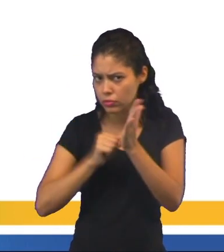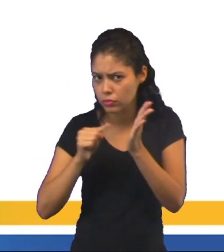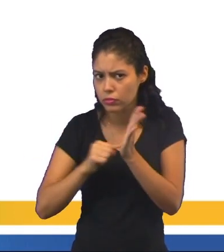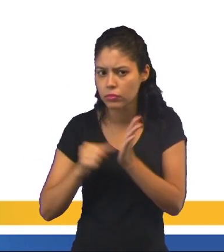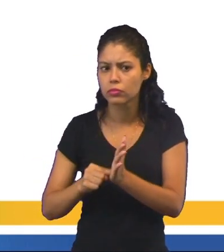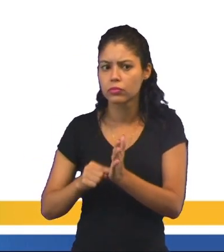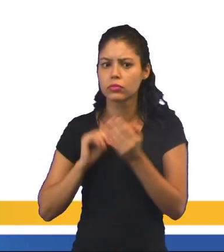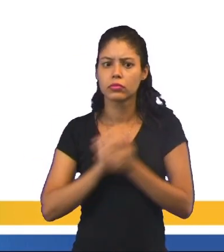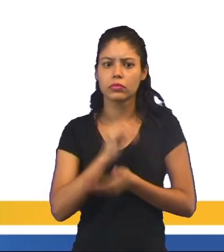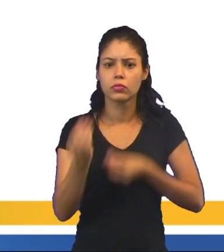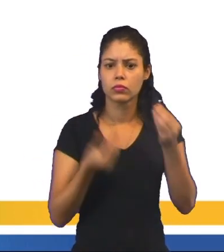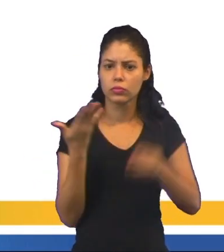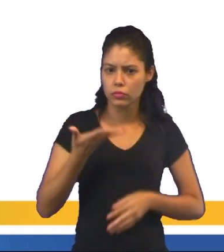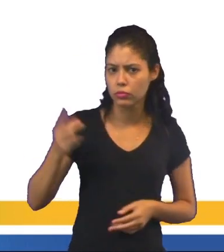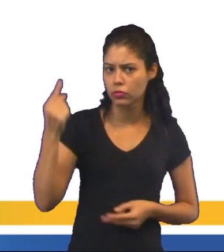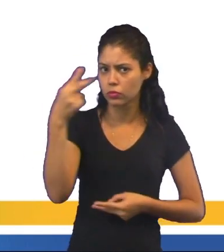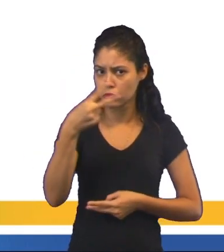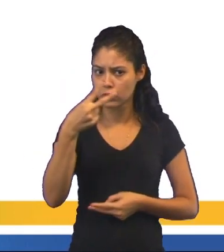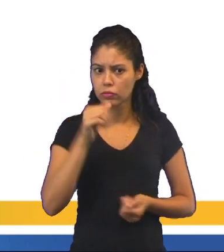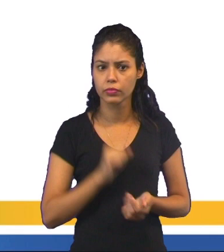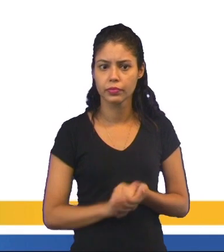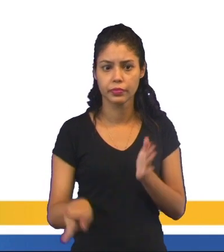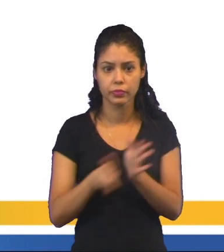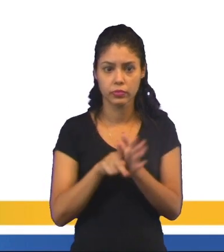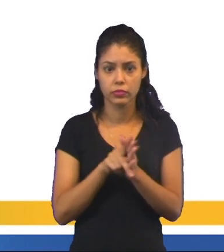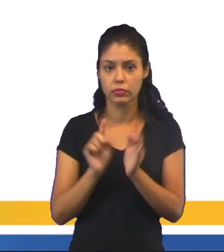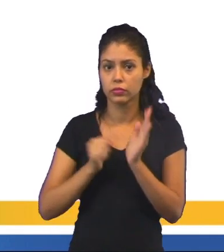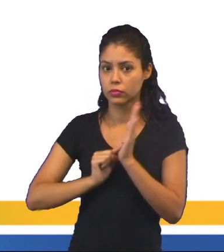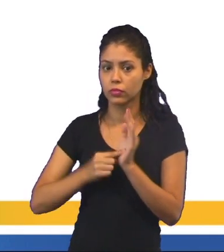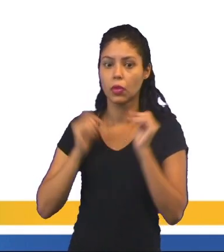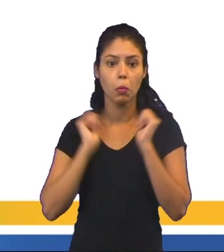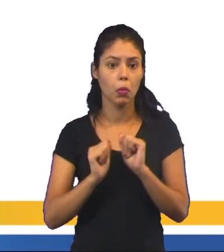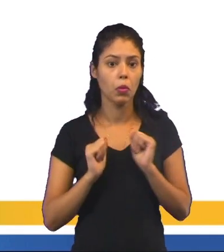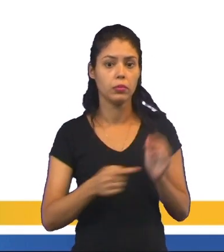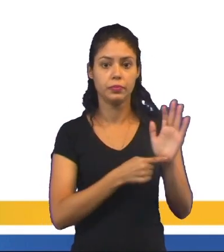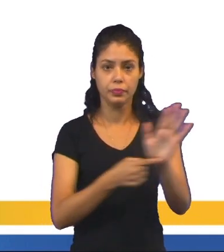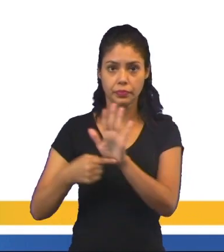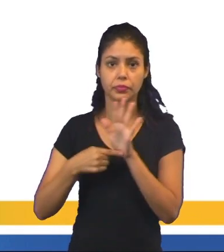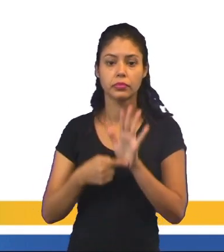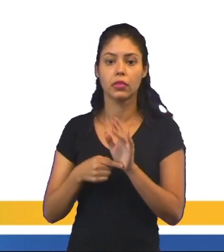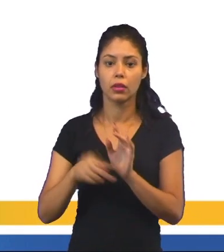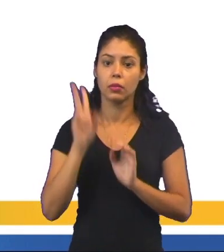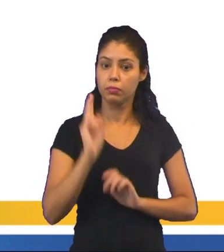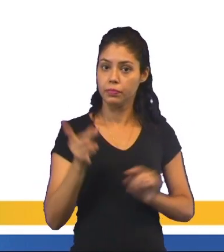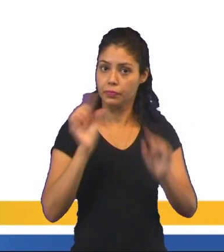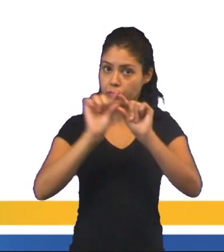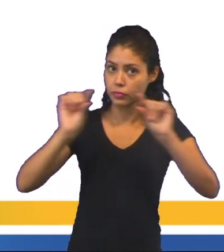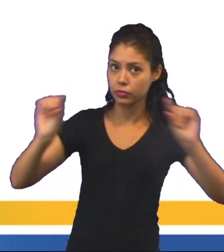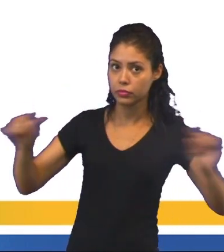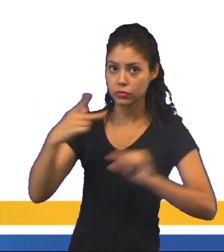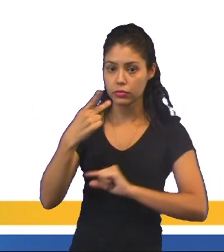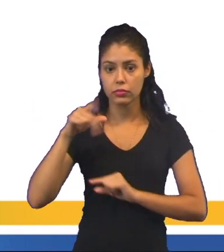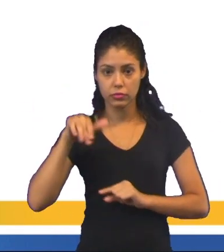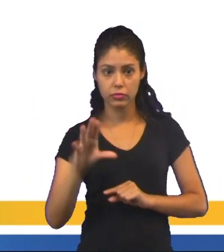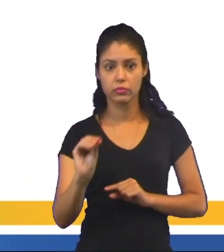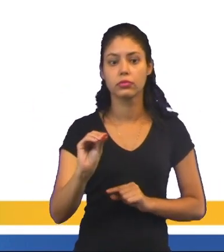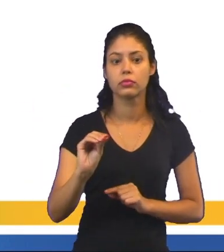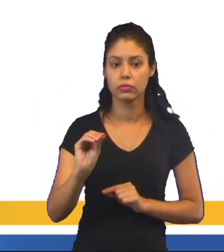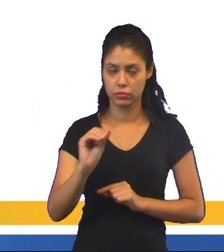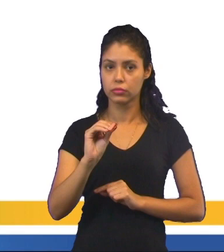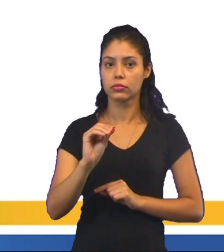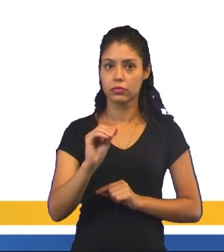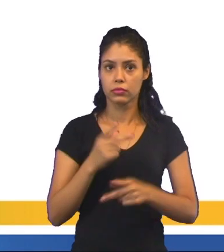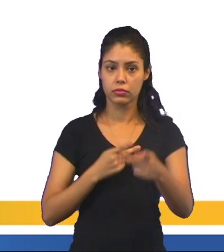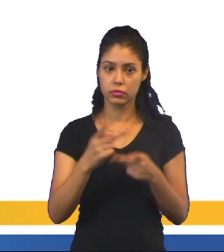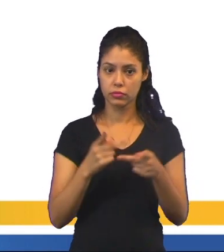infinitos pontos com apenas dois desses pontos podemos apresentar essa mesma reta